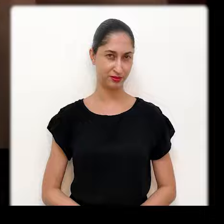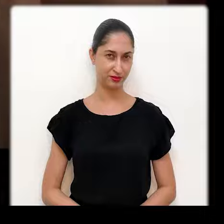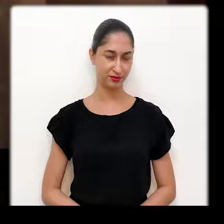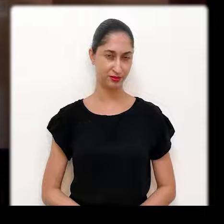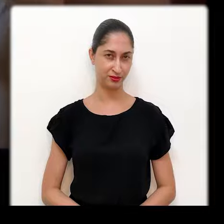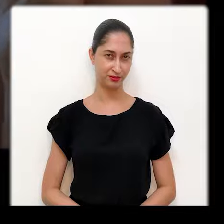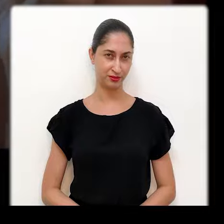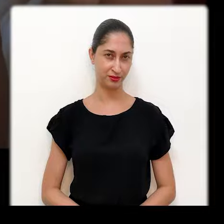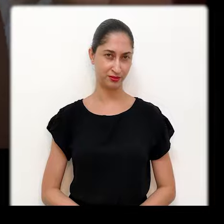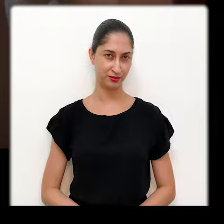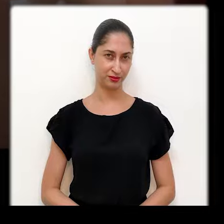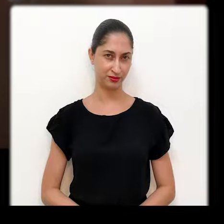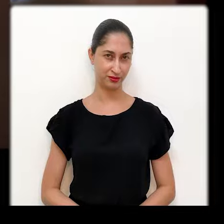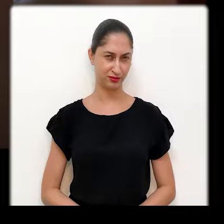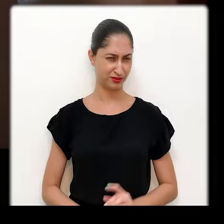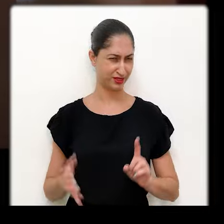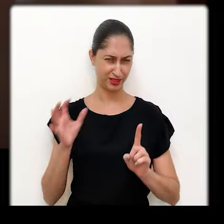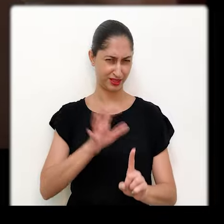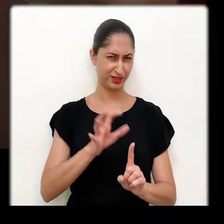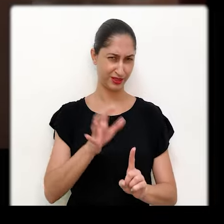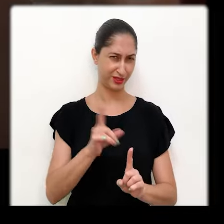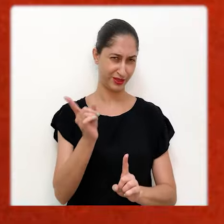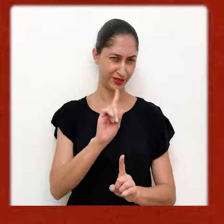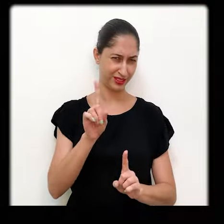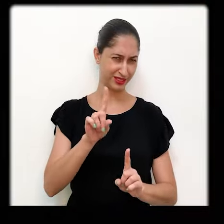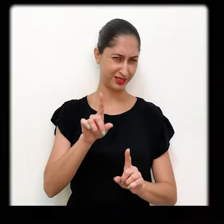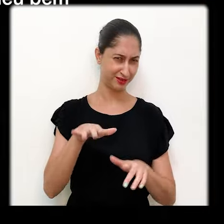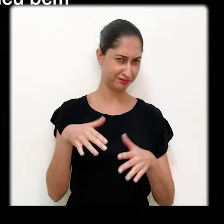Seja breve. Será?